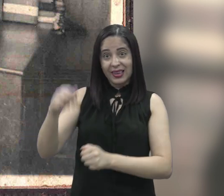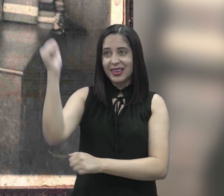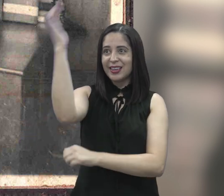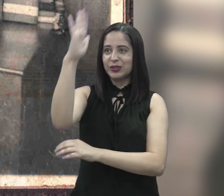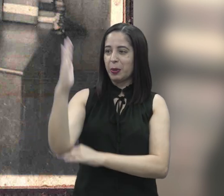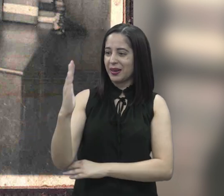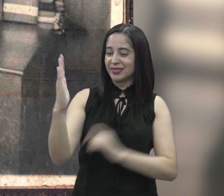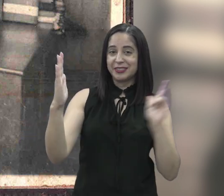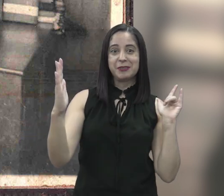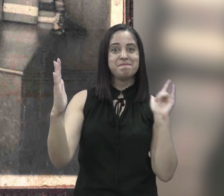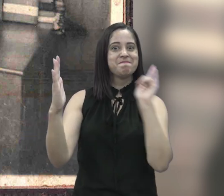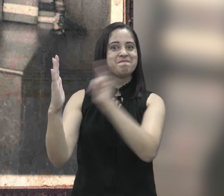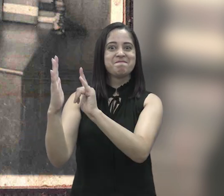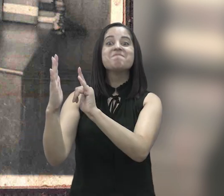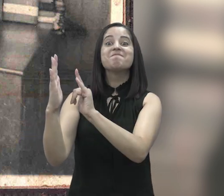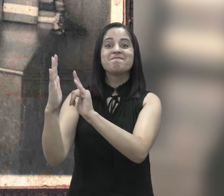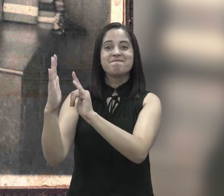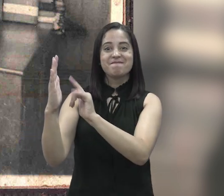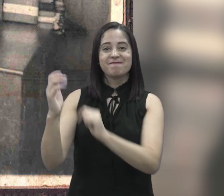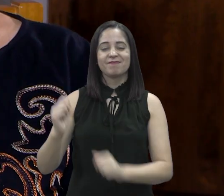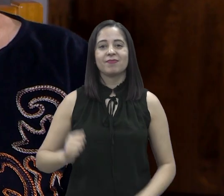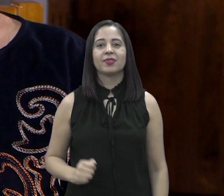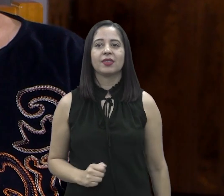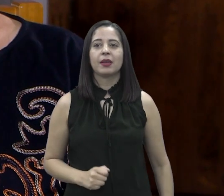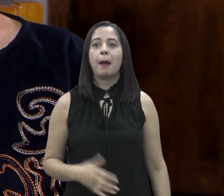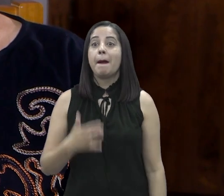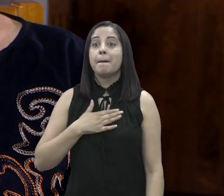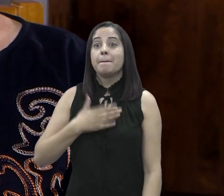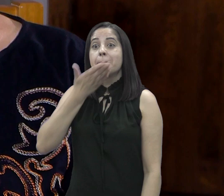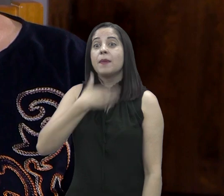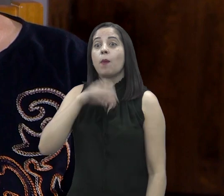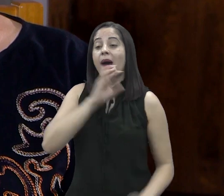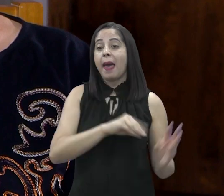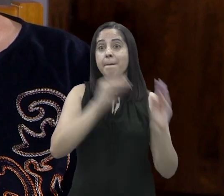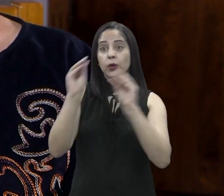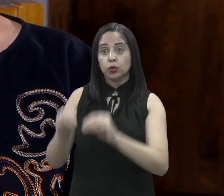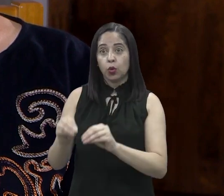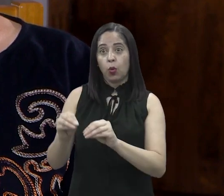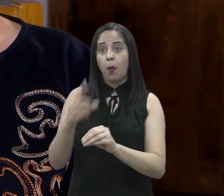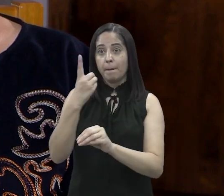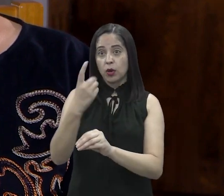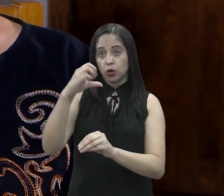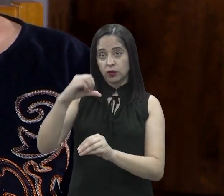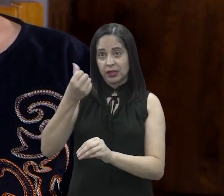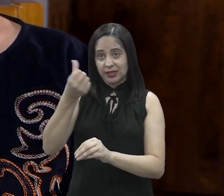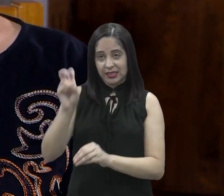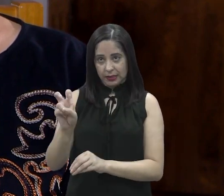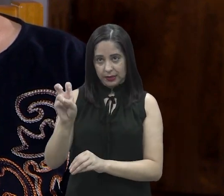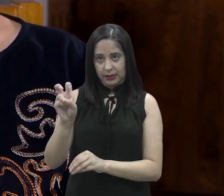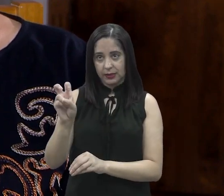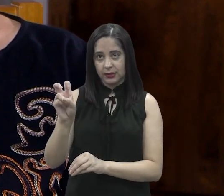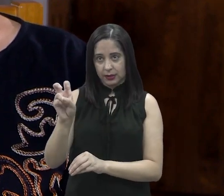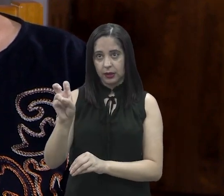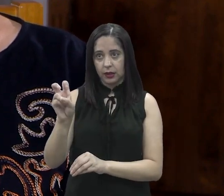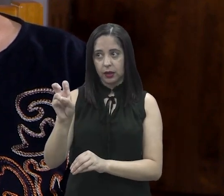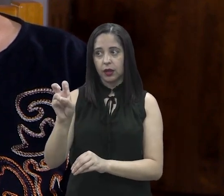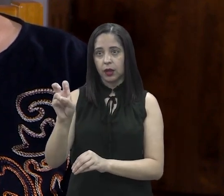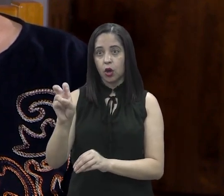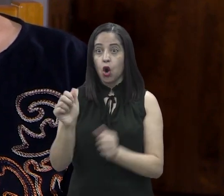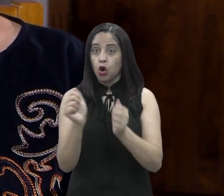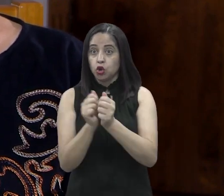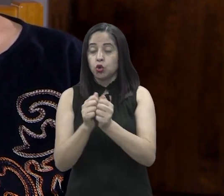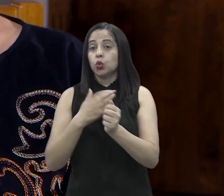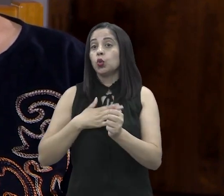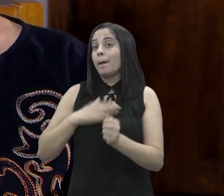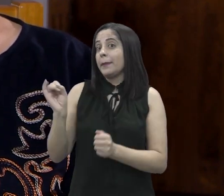aqui um país que aprenderam a amar. Meu pai chegou no Brasil em 1965. Chegou ele e minha